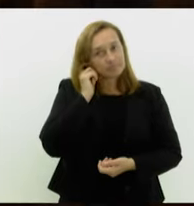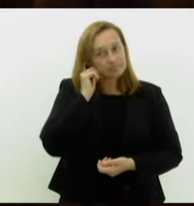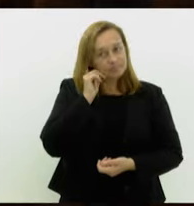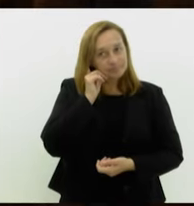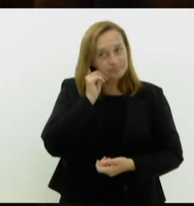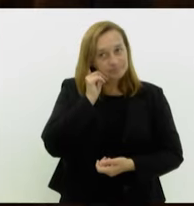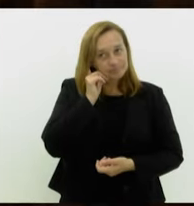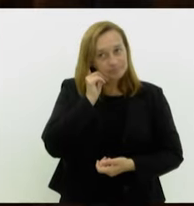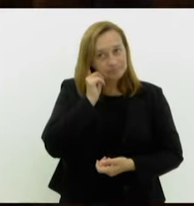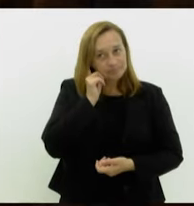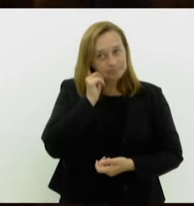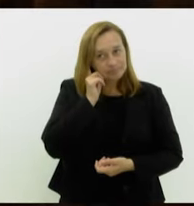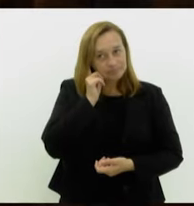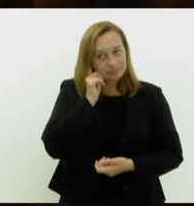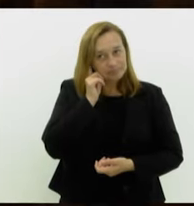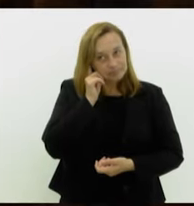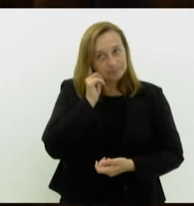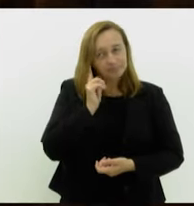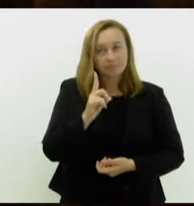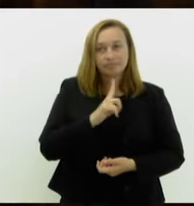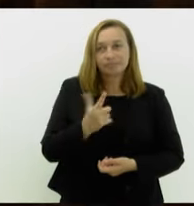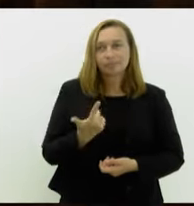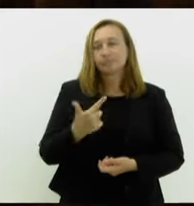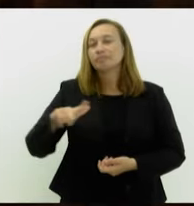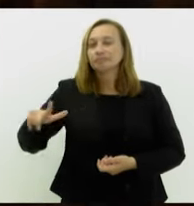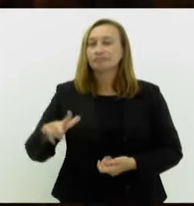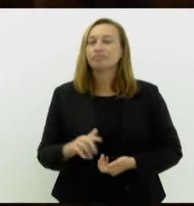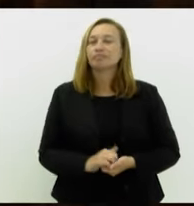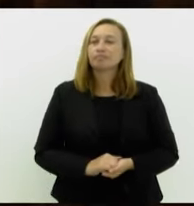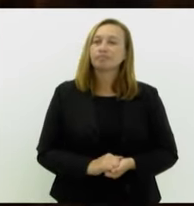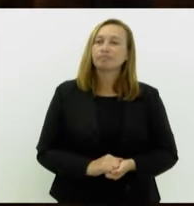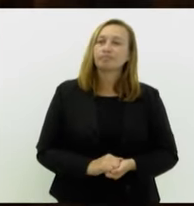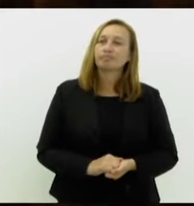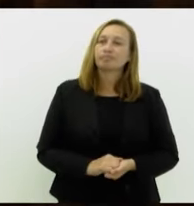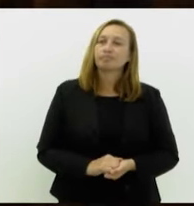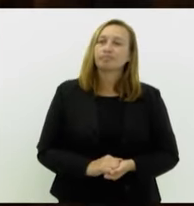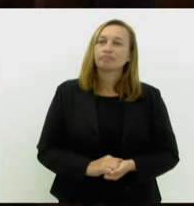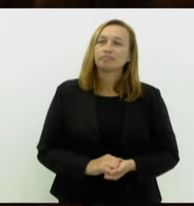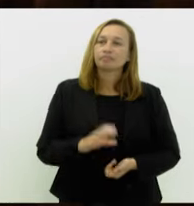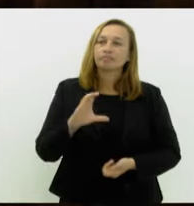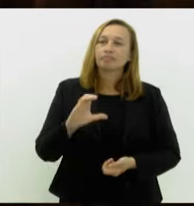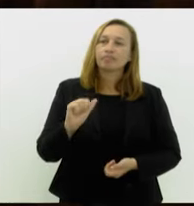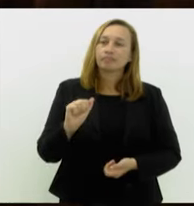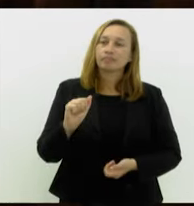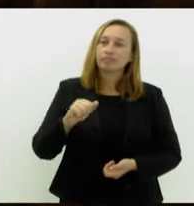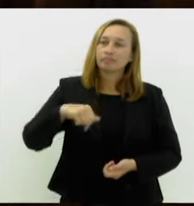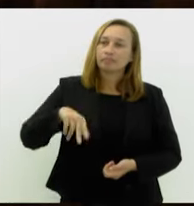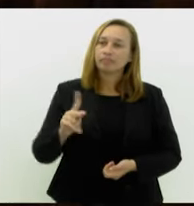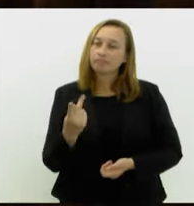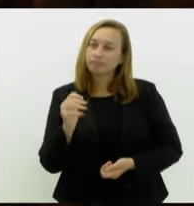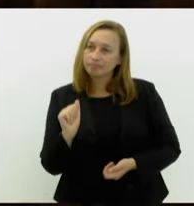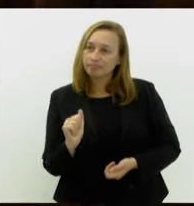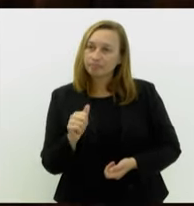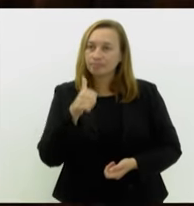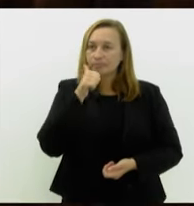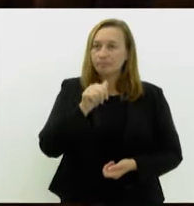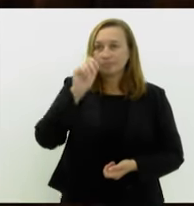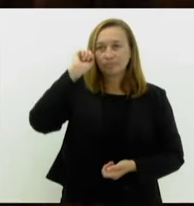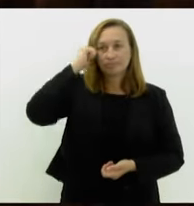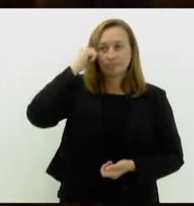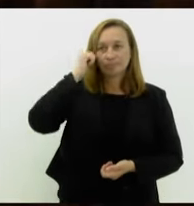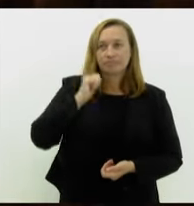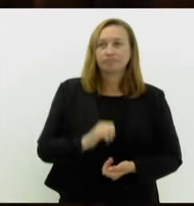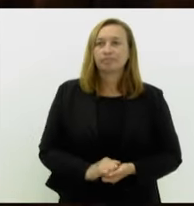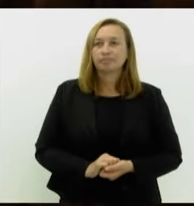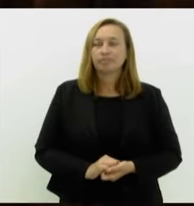uma outra que tem destinatária principalmente a campanha das mulheres das mulheres negras